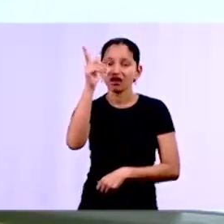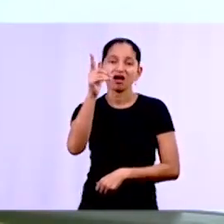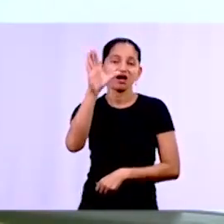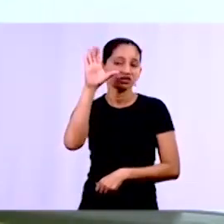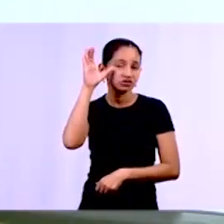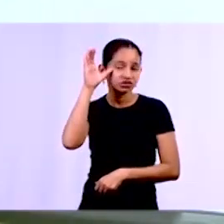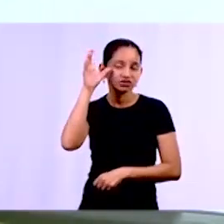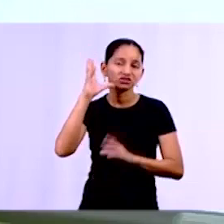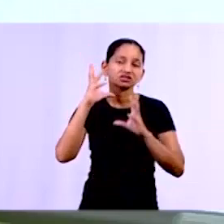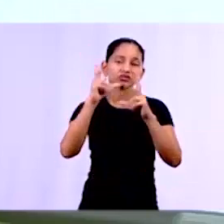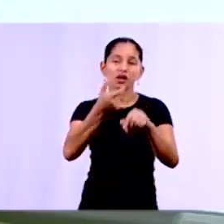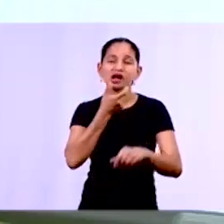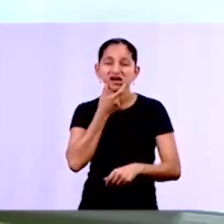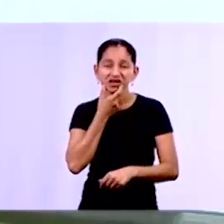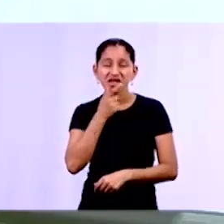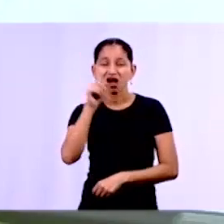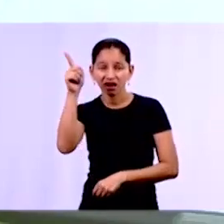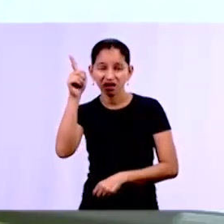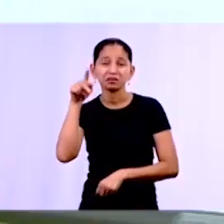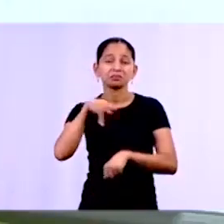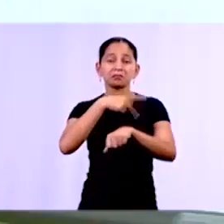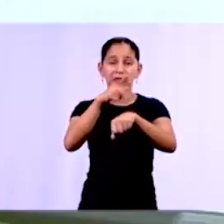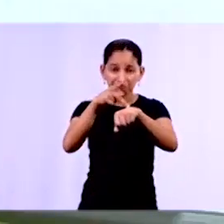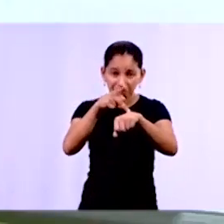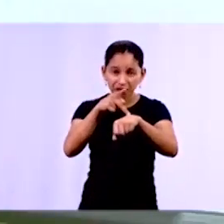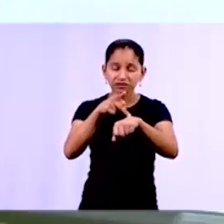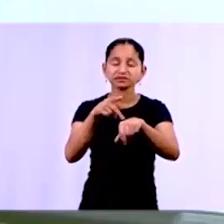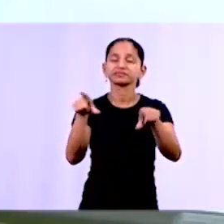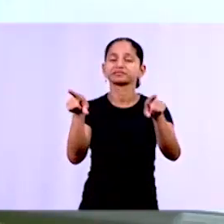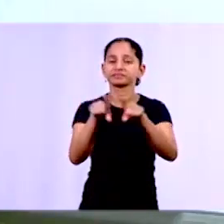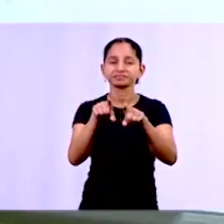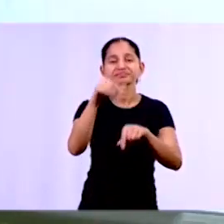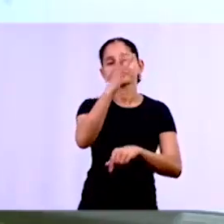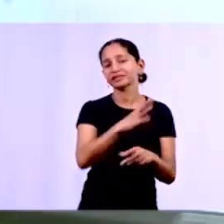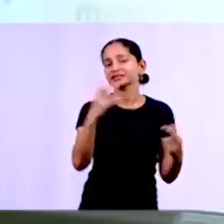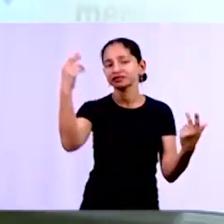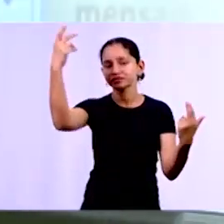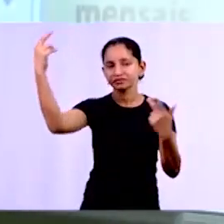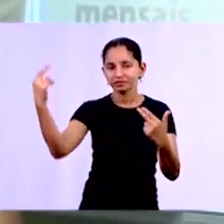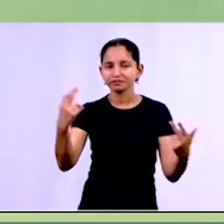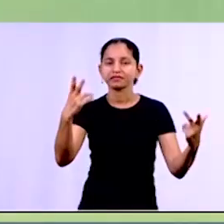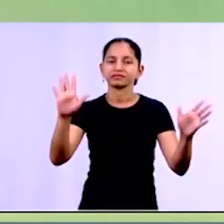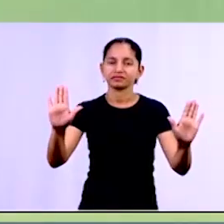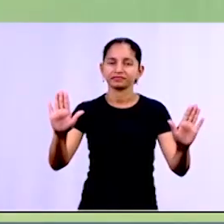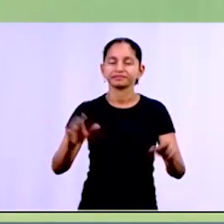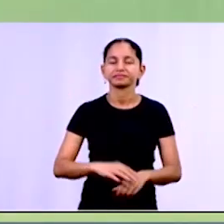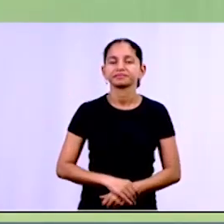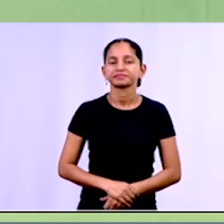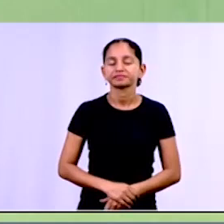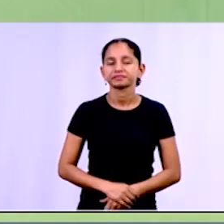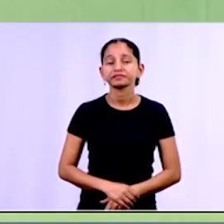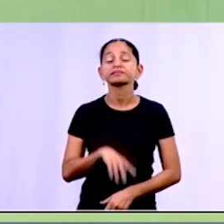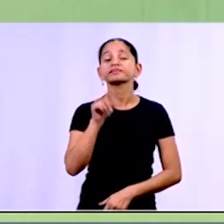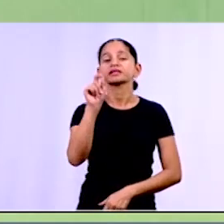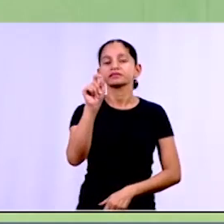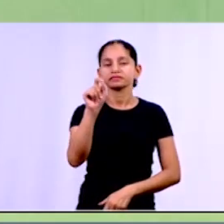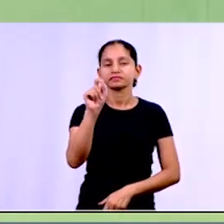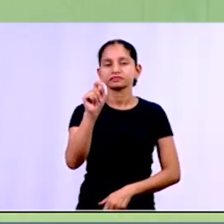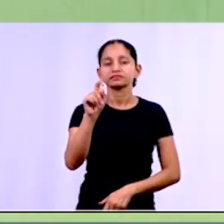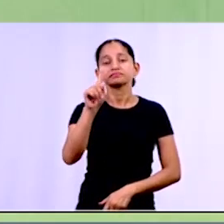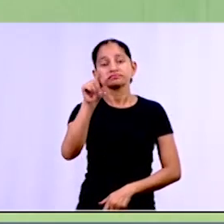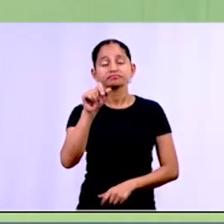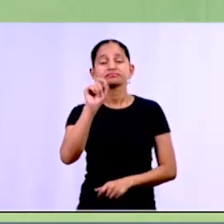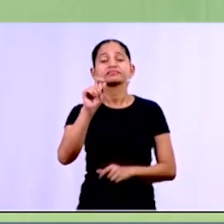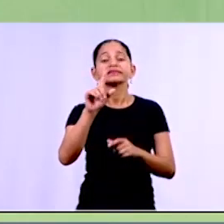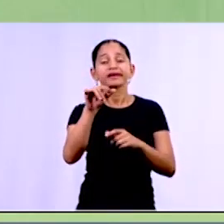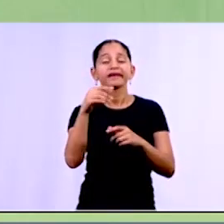China, Inglaterra, eles estavam vendo dados de todo mundo. No Brasil não deixou de ser. Então, gente, o que seria computação em nuvem? Nada